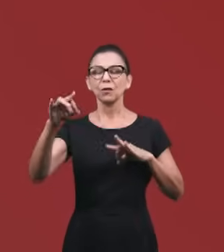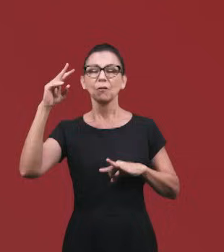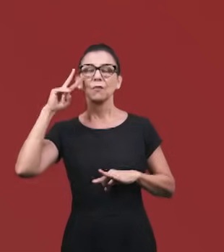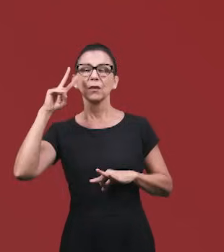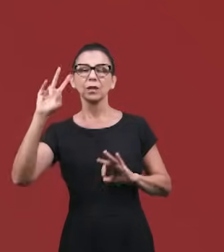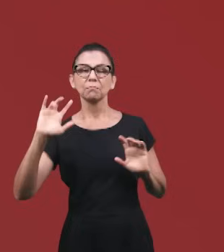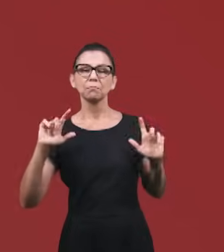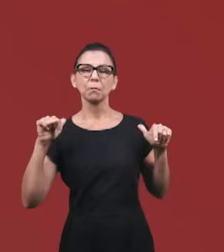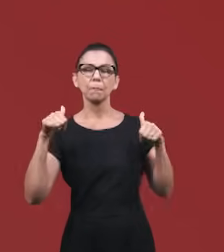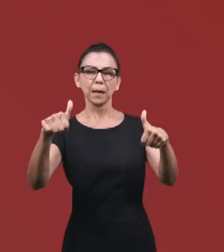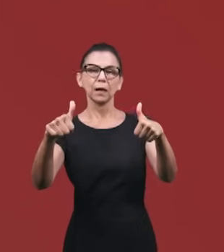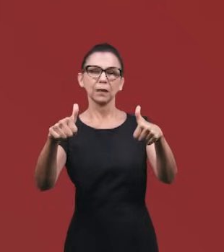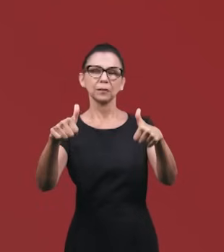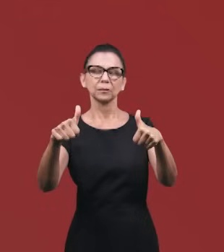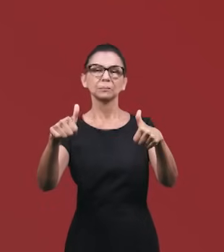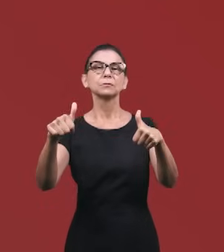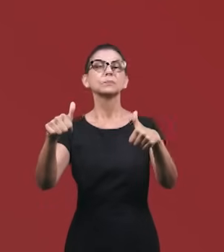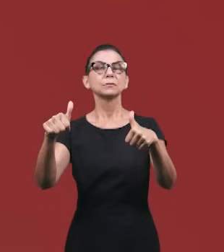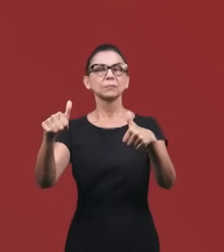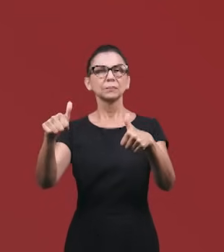tudo pode